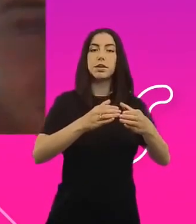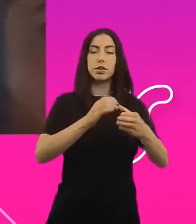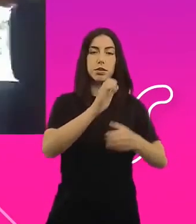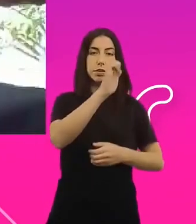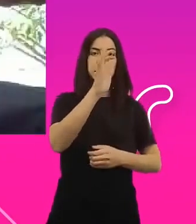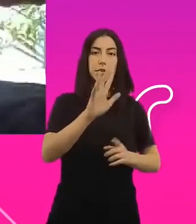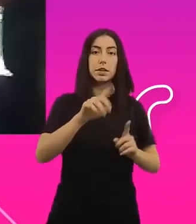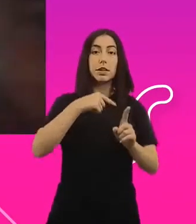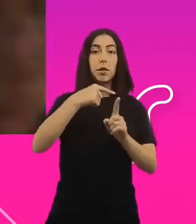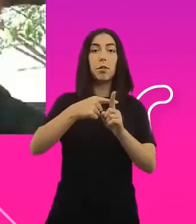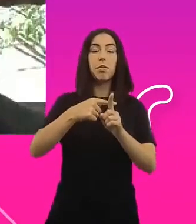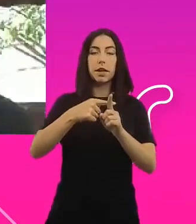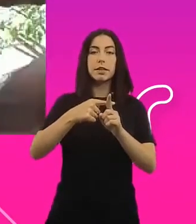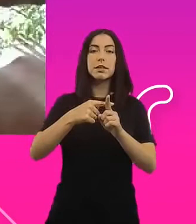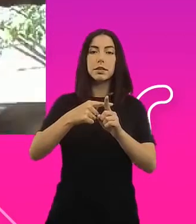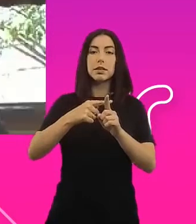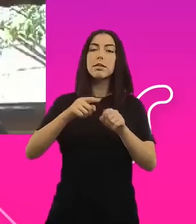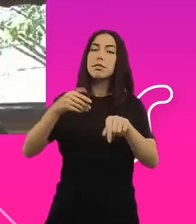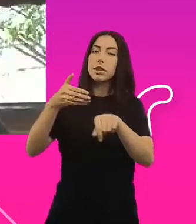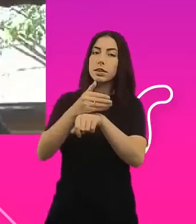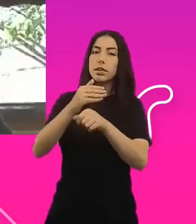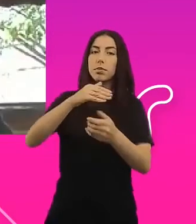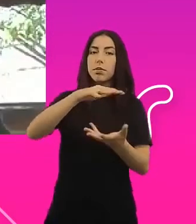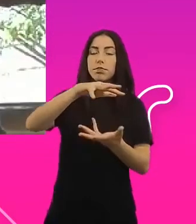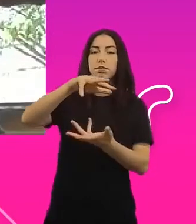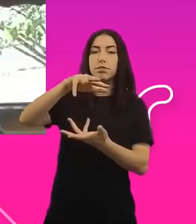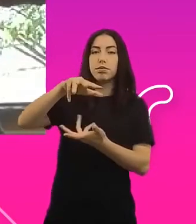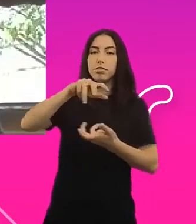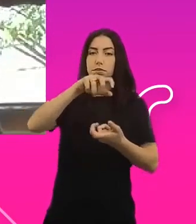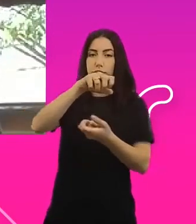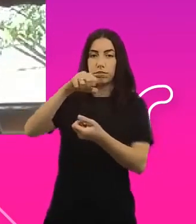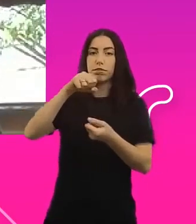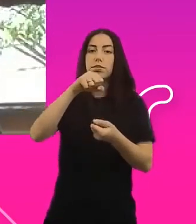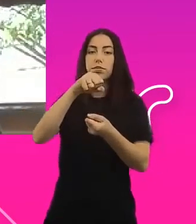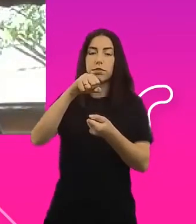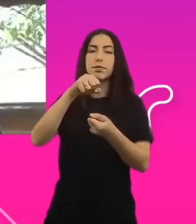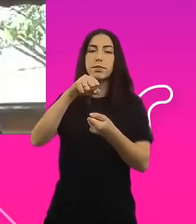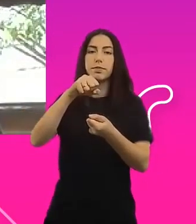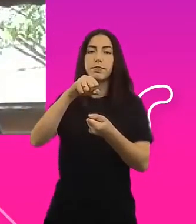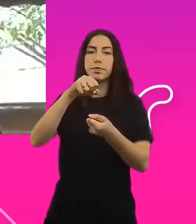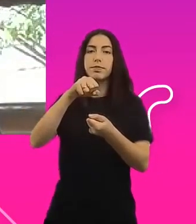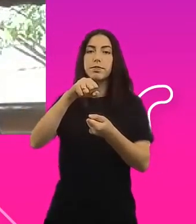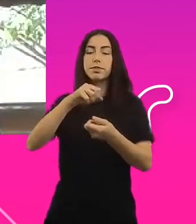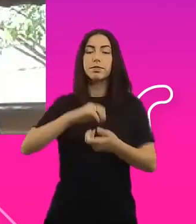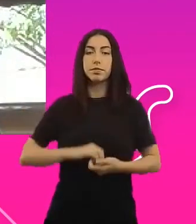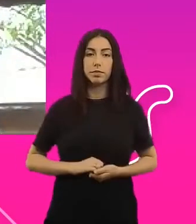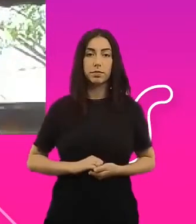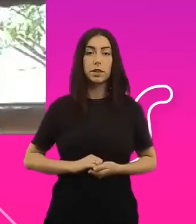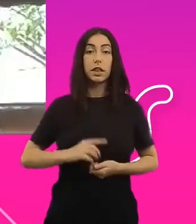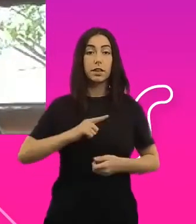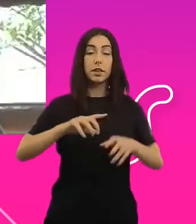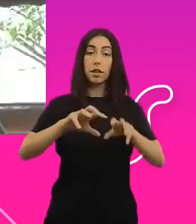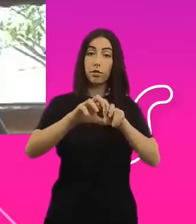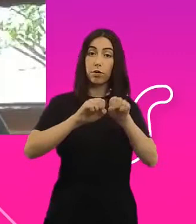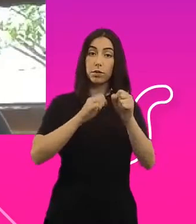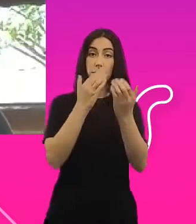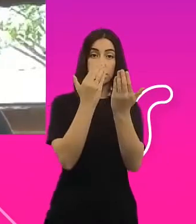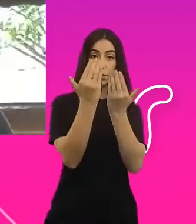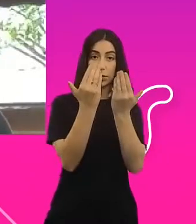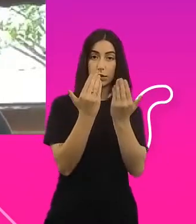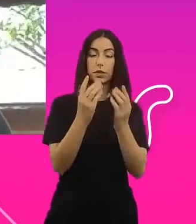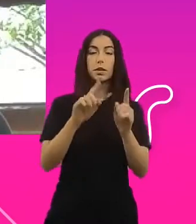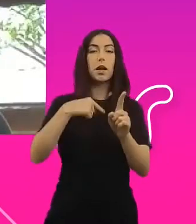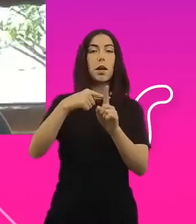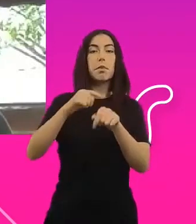Ela possui graduação em Comunicação Social e Psicologia, especialização em Gestão Cultural e MBA em Gestão de Negócios